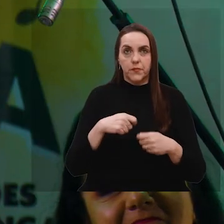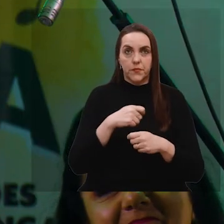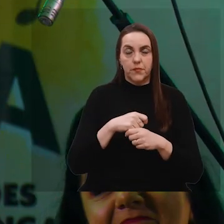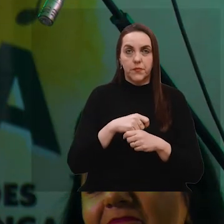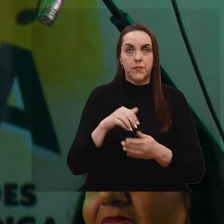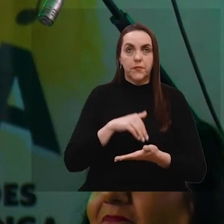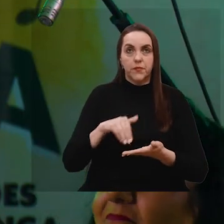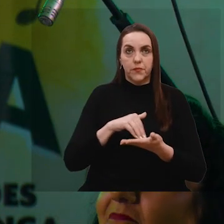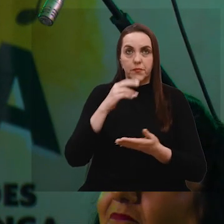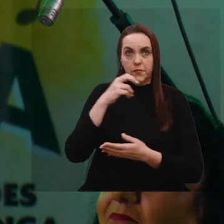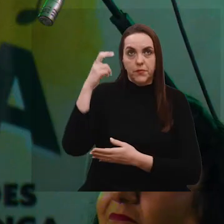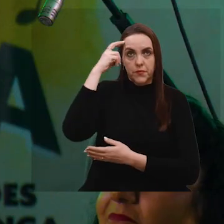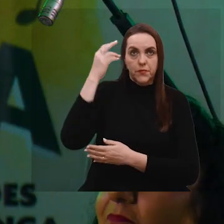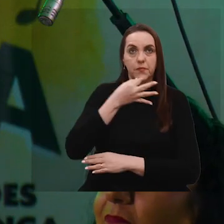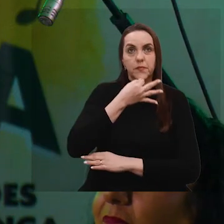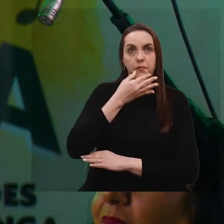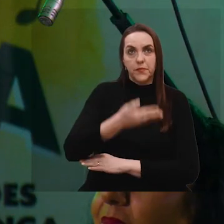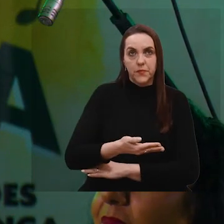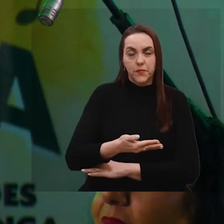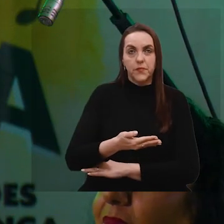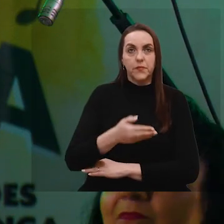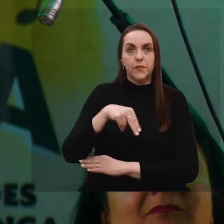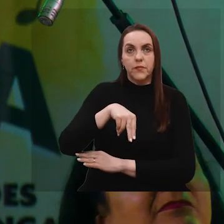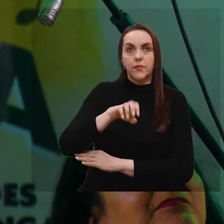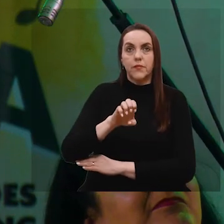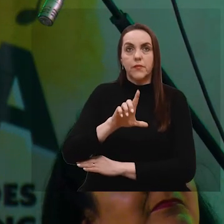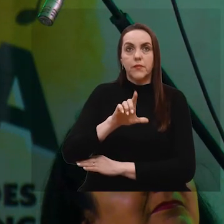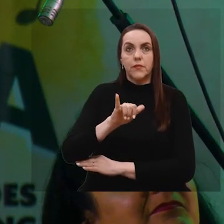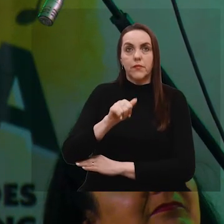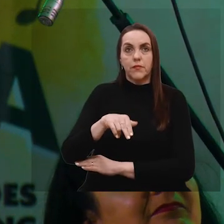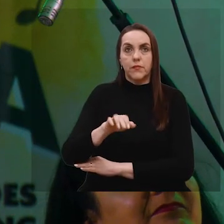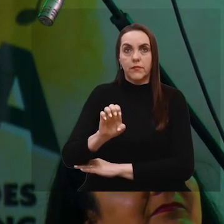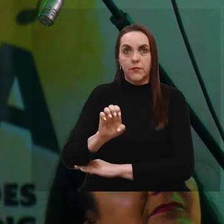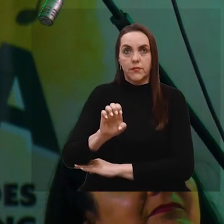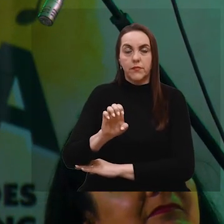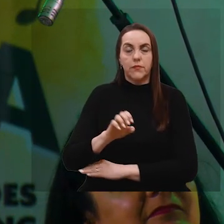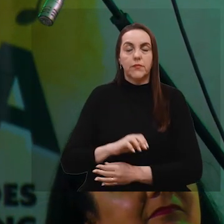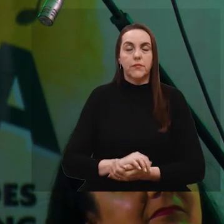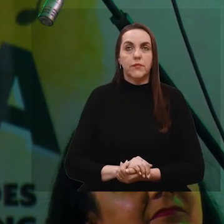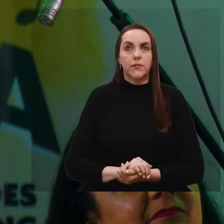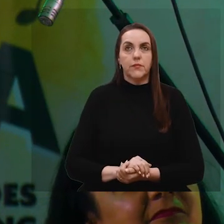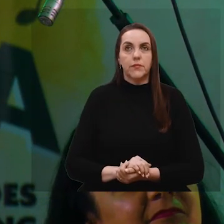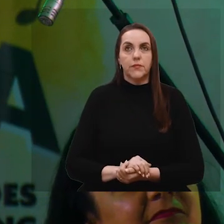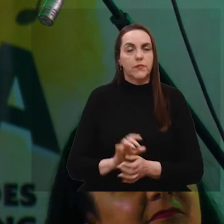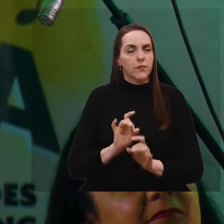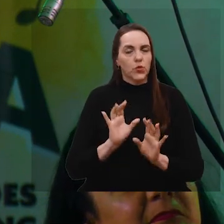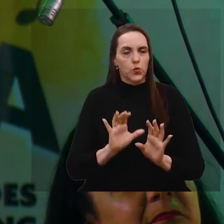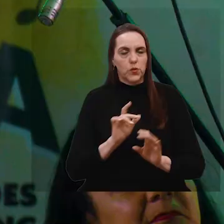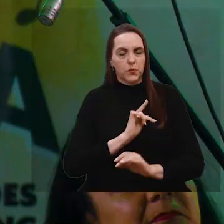diretora executiva da Secretaria da Cultura de Caxias do Sul, do município de Caxias do Sul, Neliane Hereno.